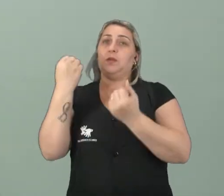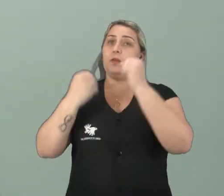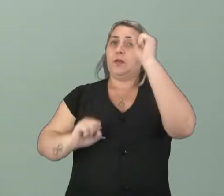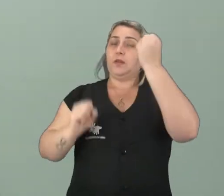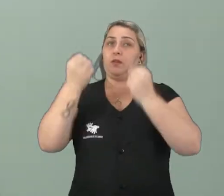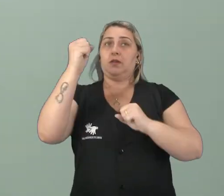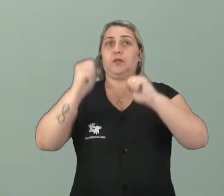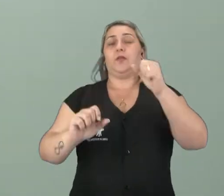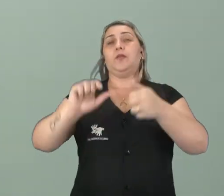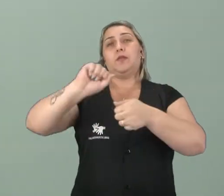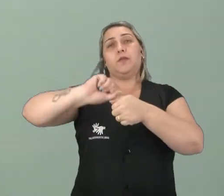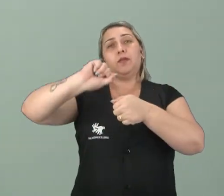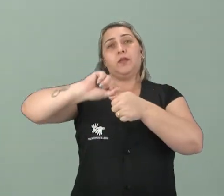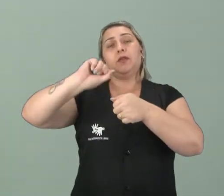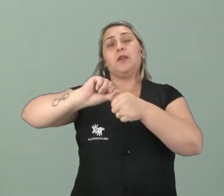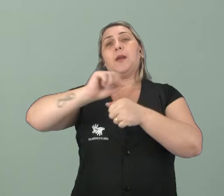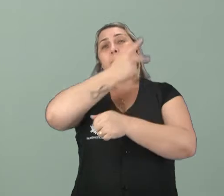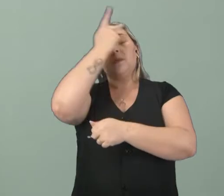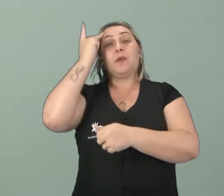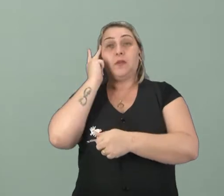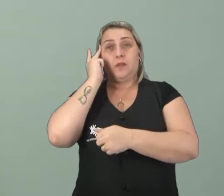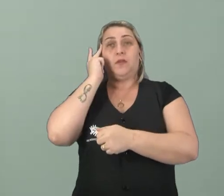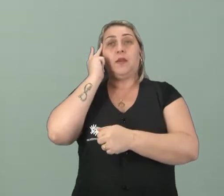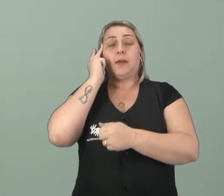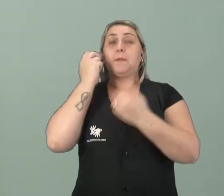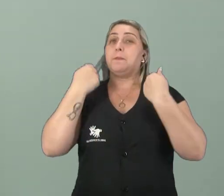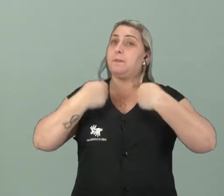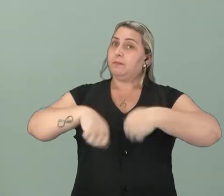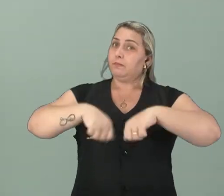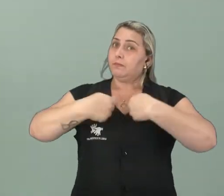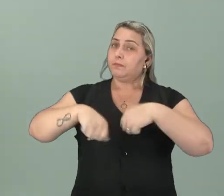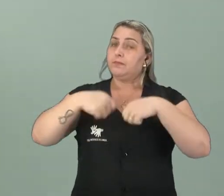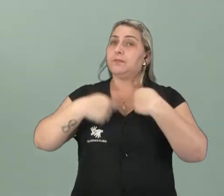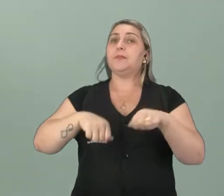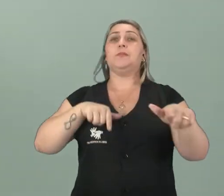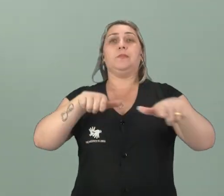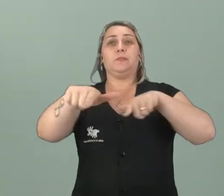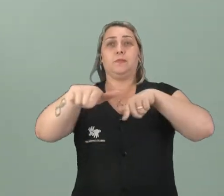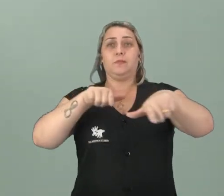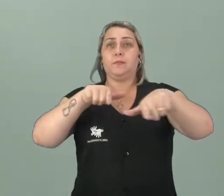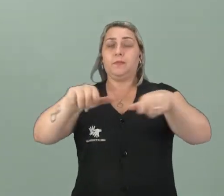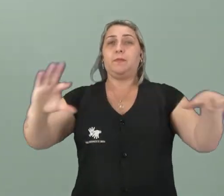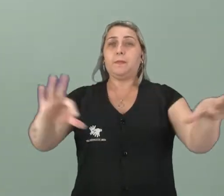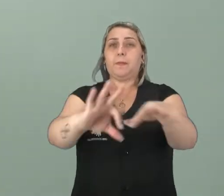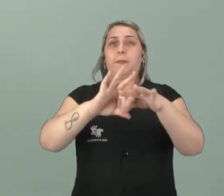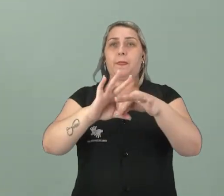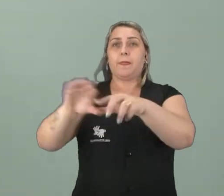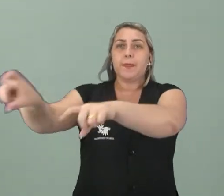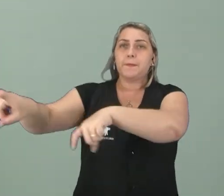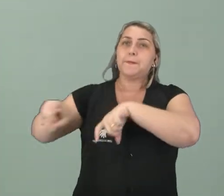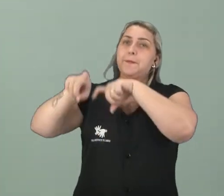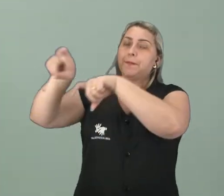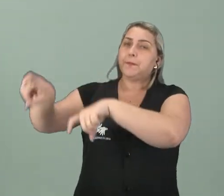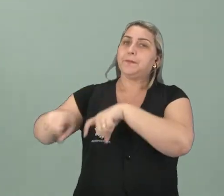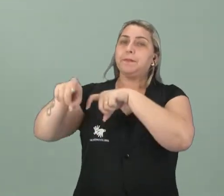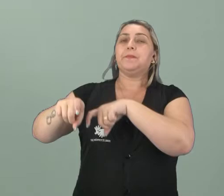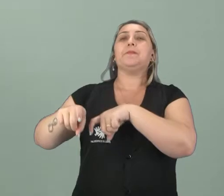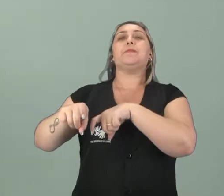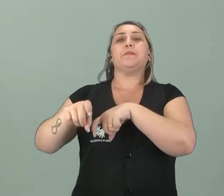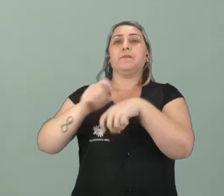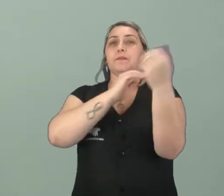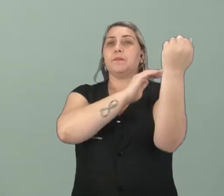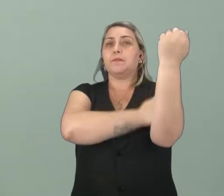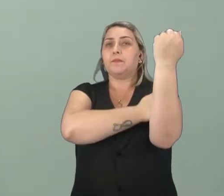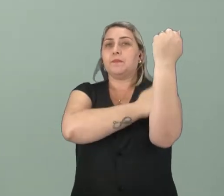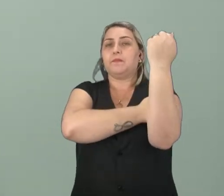Verde, então fez com que muitas pessoas que dependiam do trabalho ligado ao campo, como